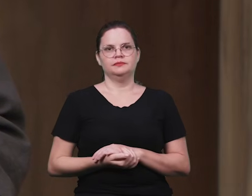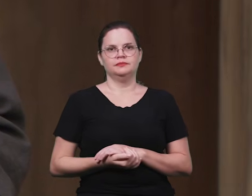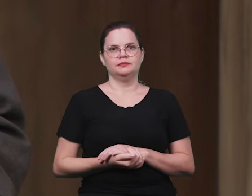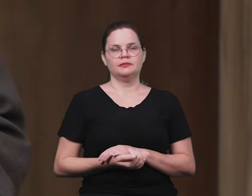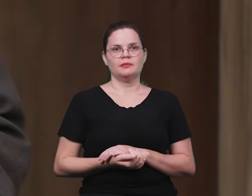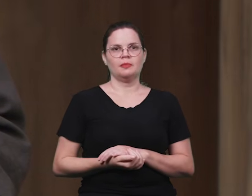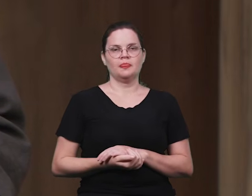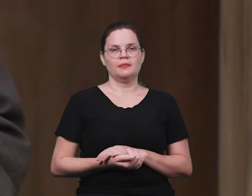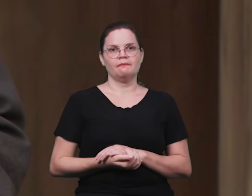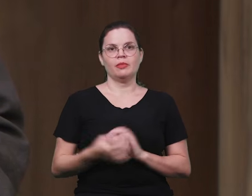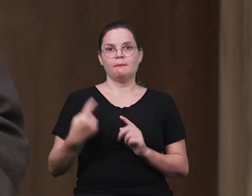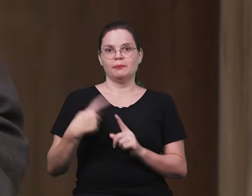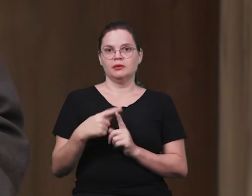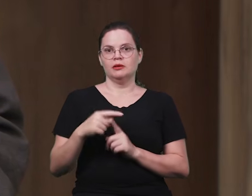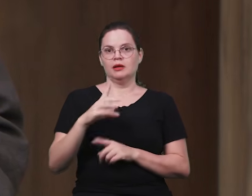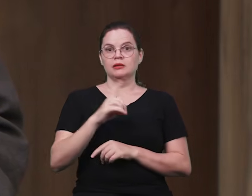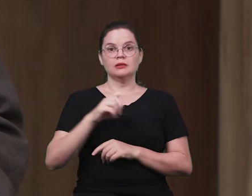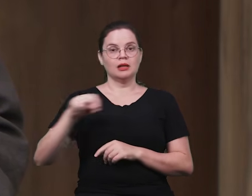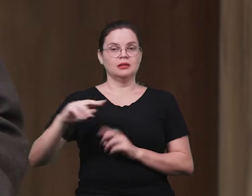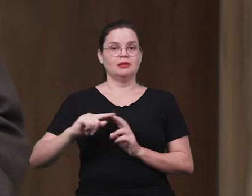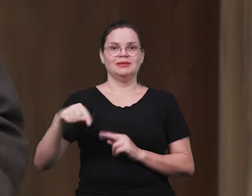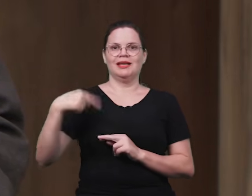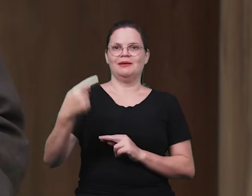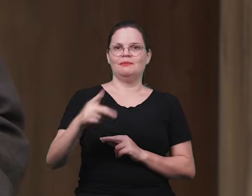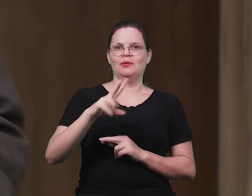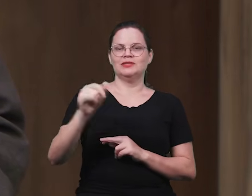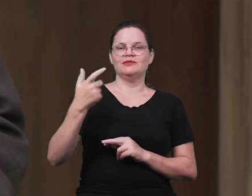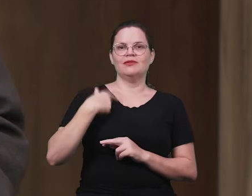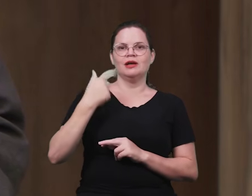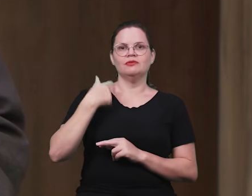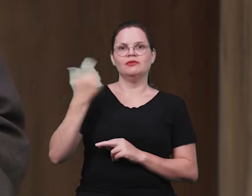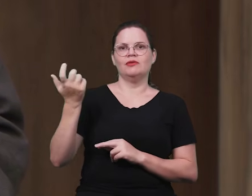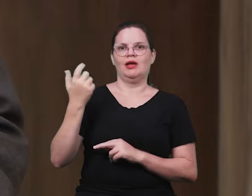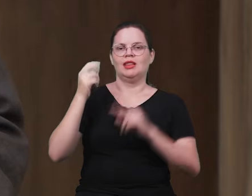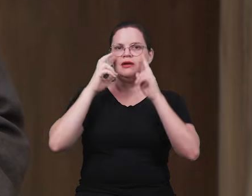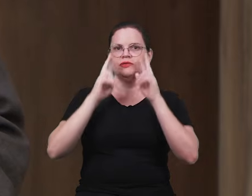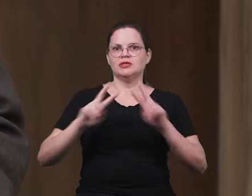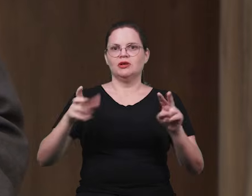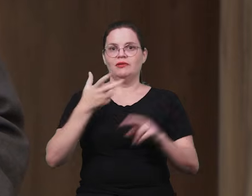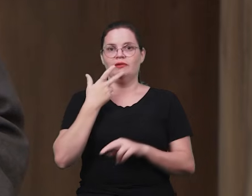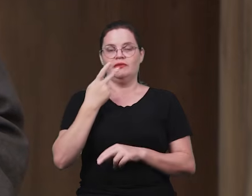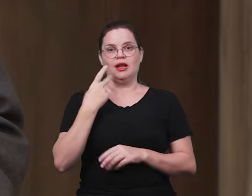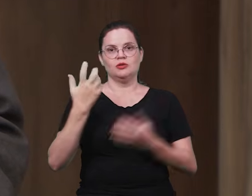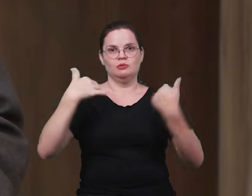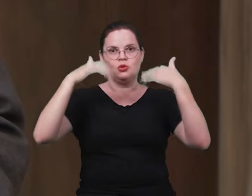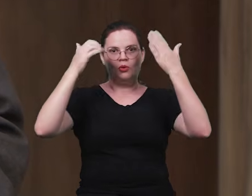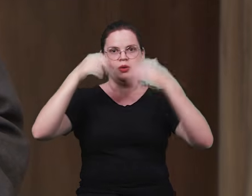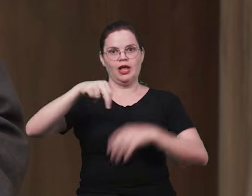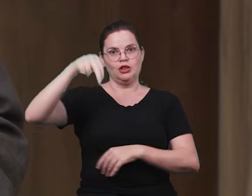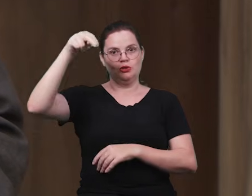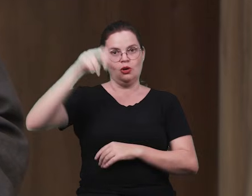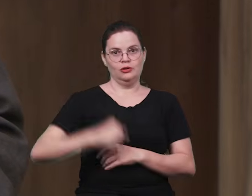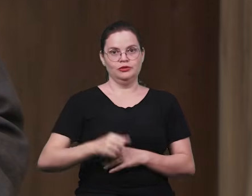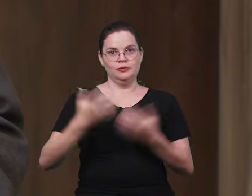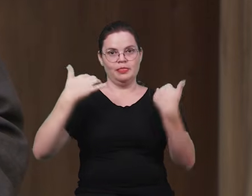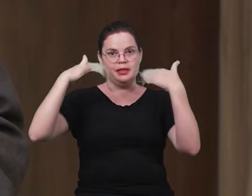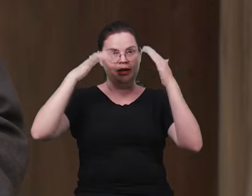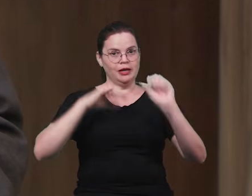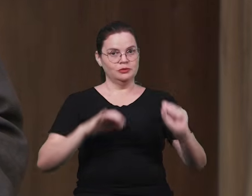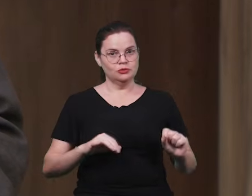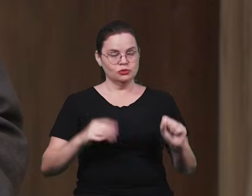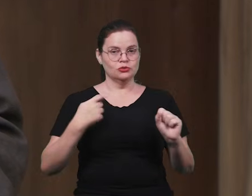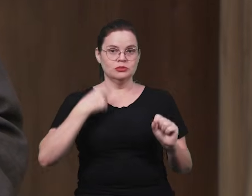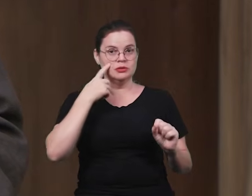onde na visão de Daniel mais adiante, ele vai dizer assim, o reino do norte, o reino do sul. Então, quando se referir ao reino do